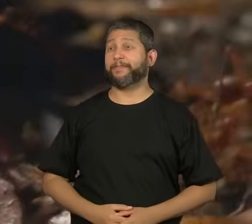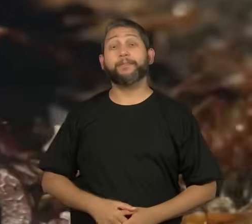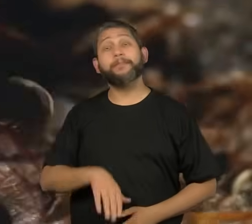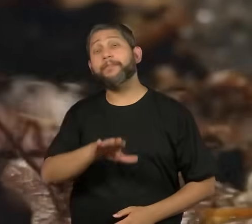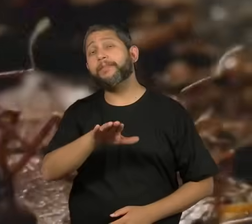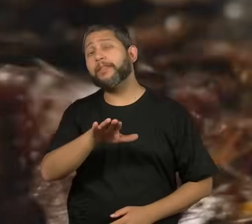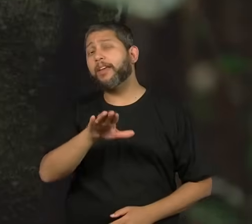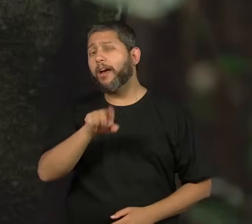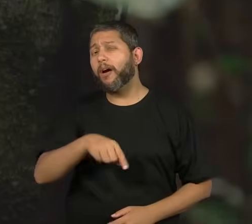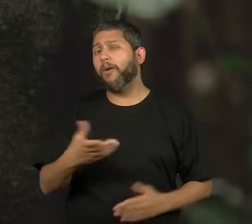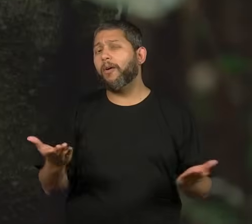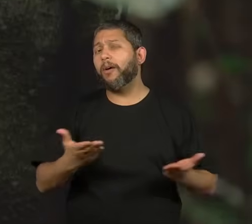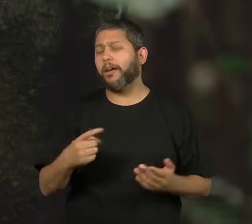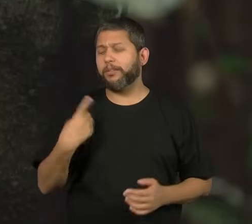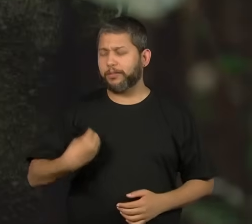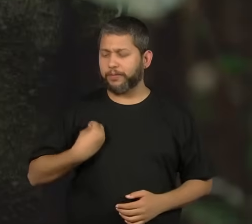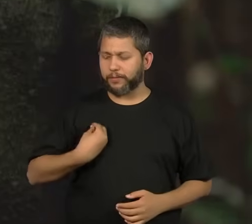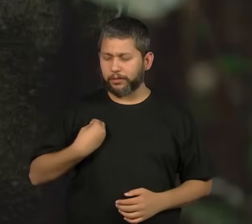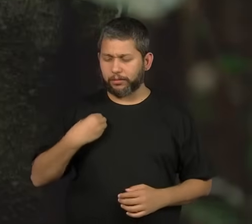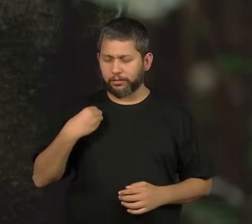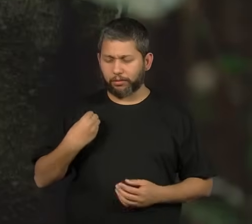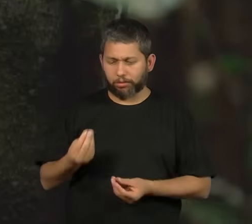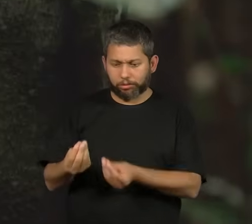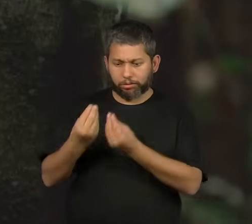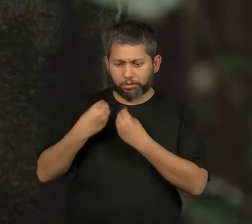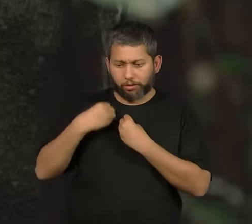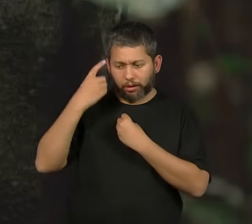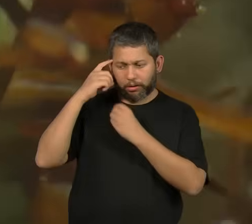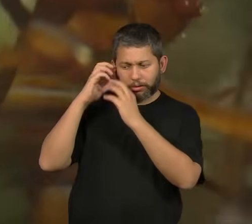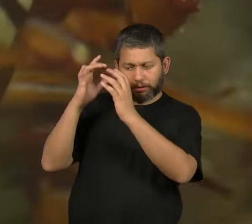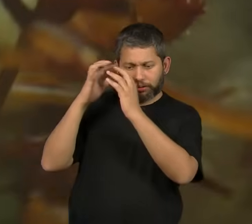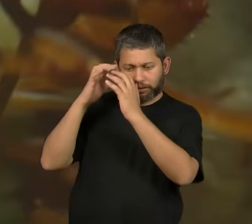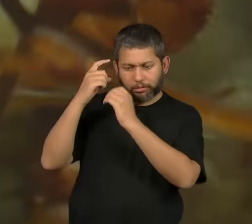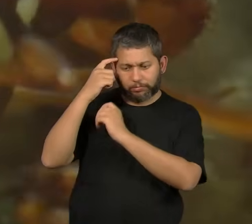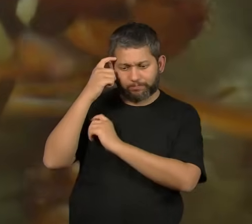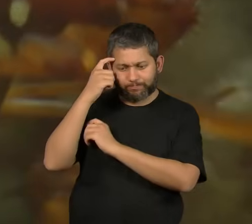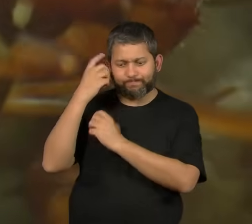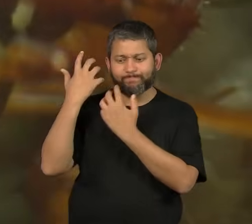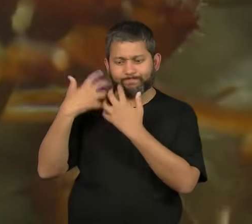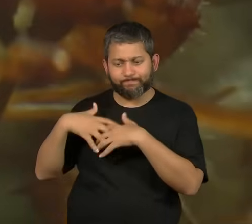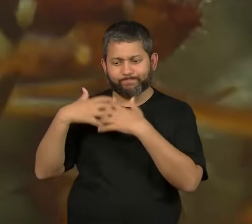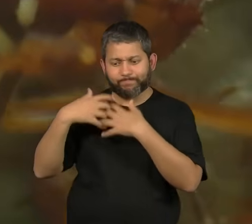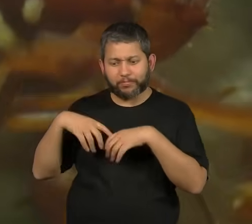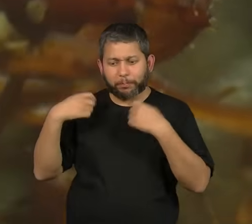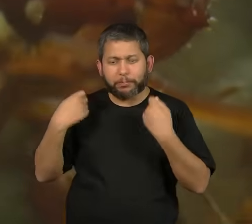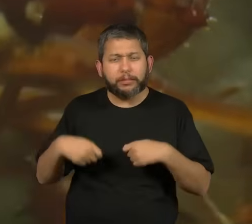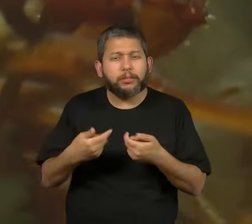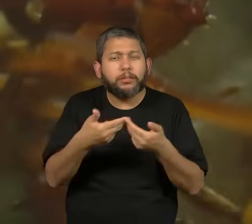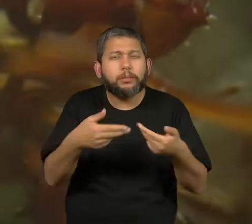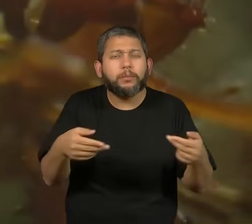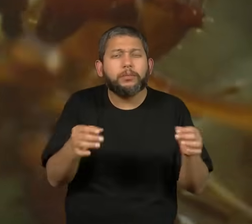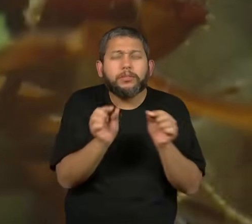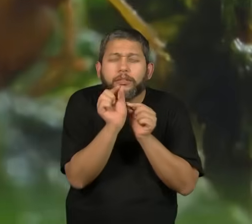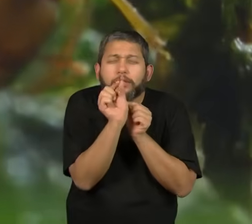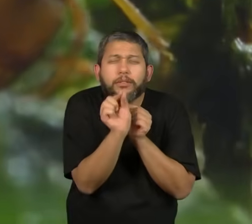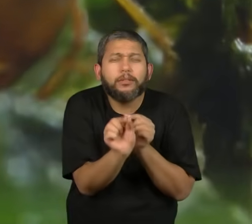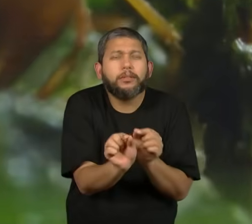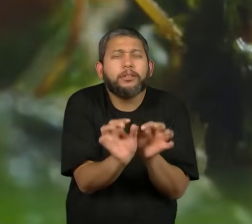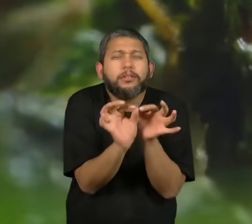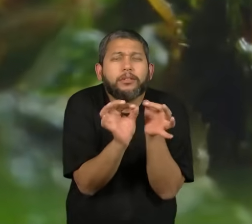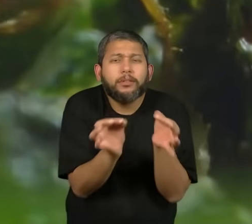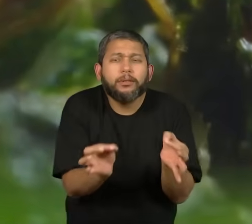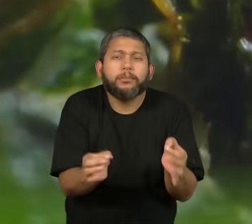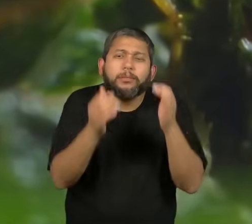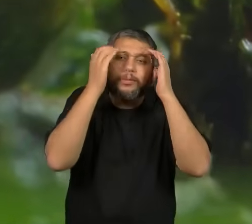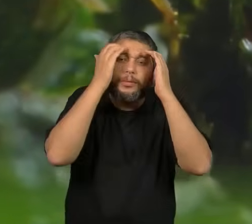Talvez seja o momento de entendermos de uma vez por todas a necessidade de respeitar e preservar toda a diversidade